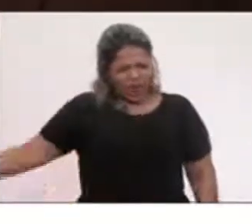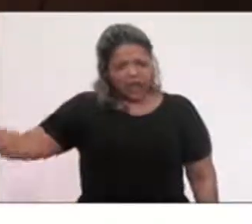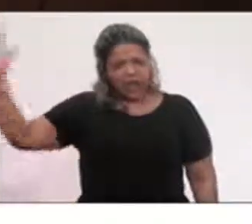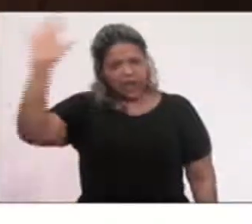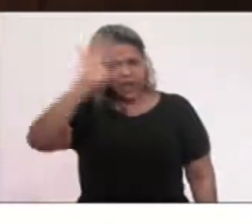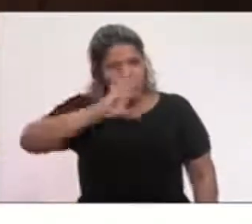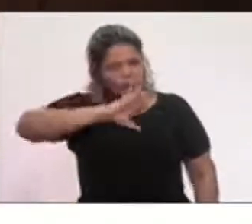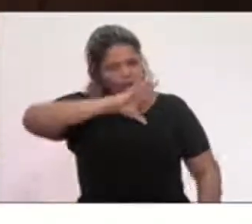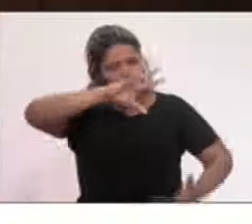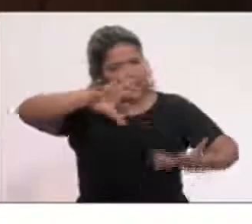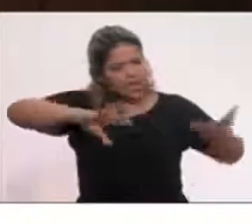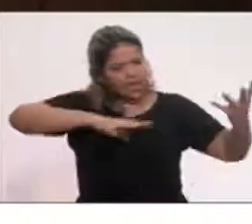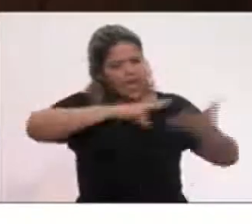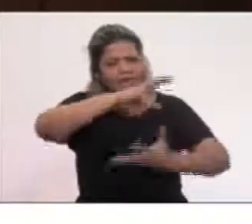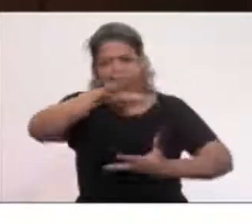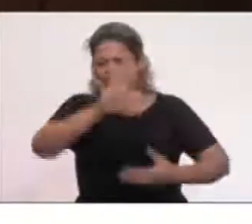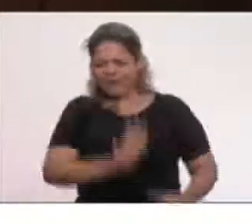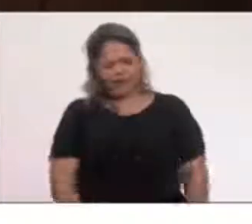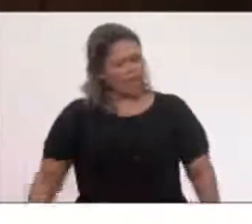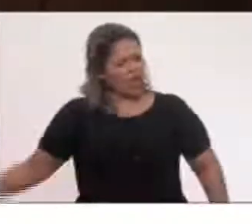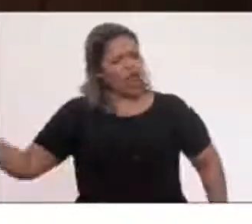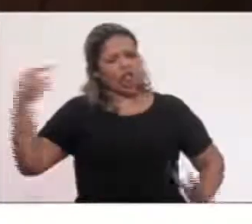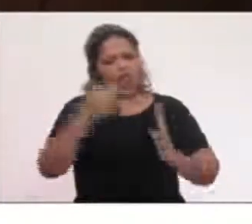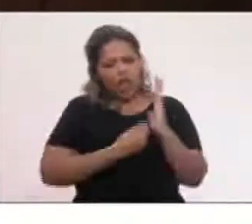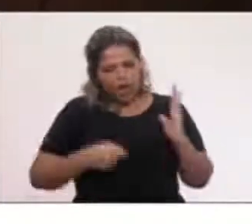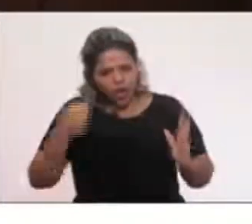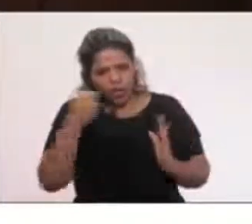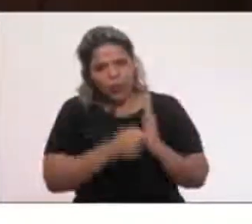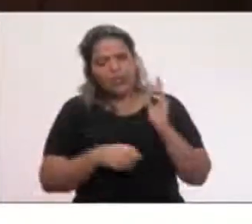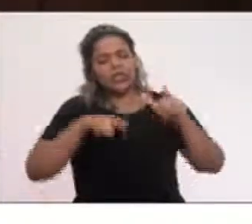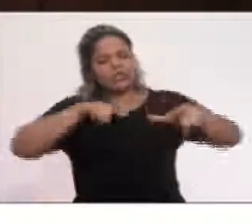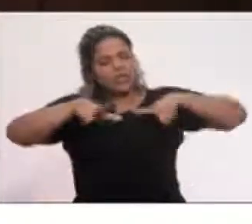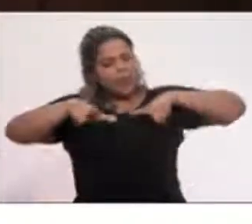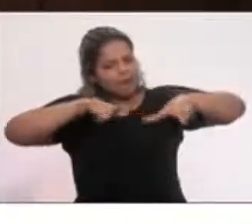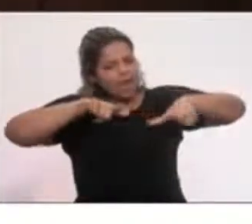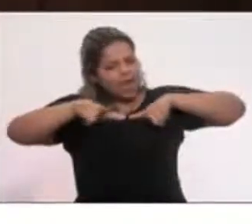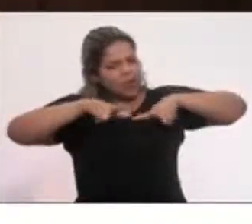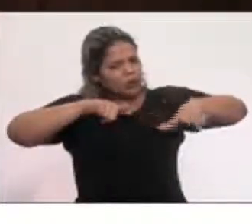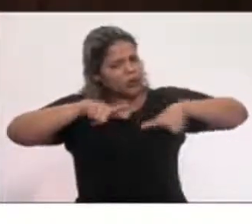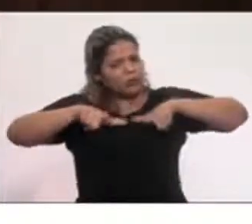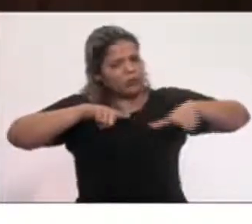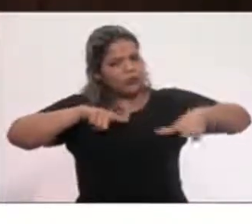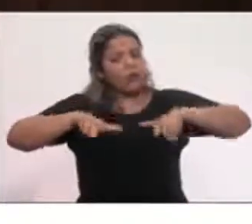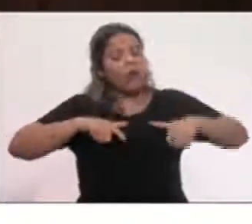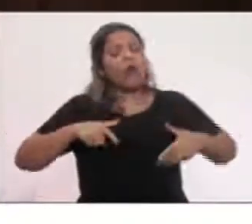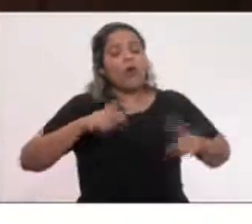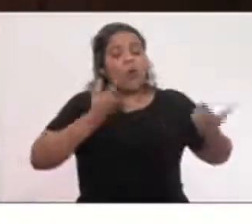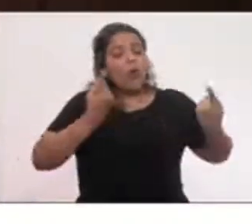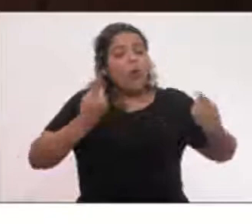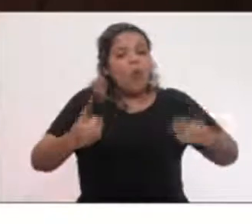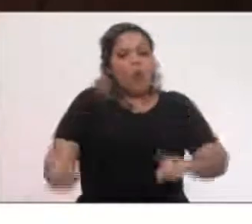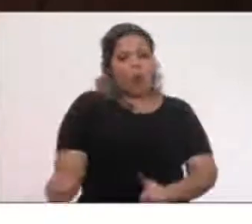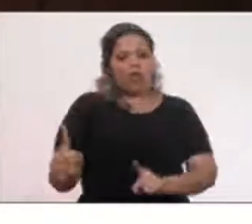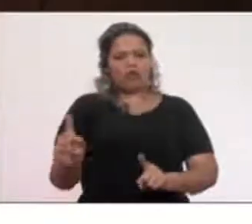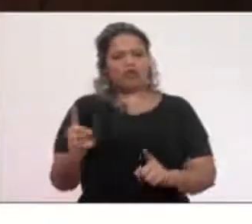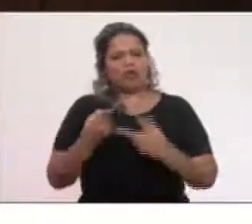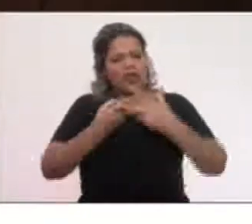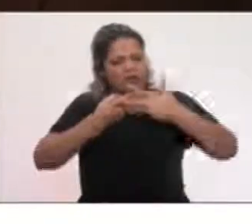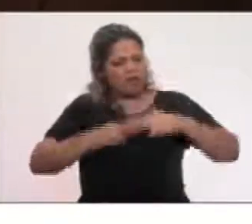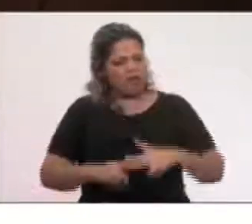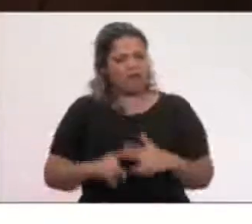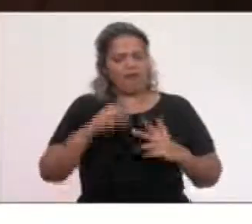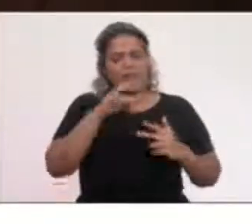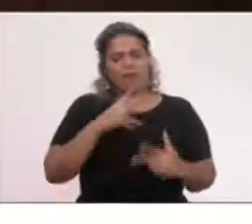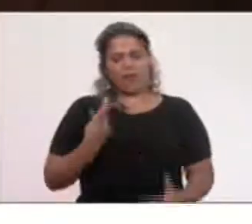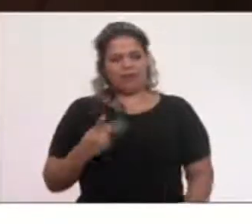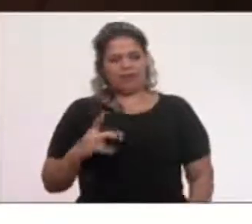dia de greve geral, um dia de luta de trabalhadores e trabalhadoras contra essa reforma da